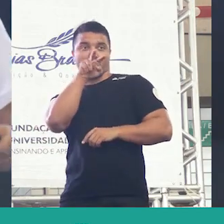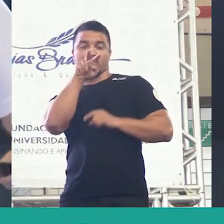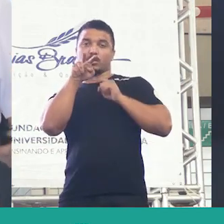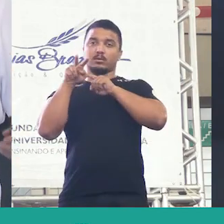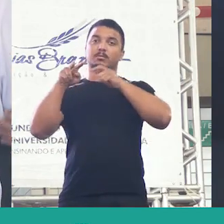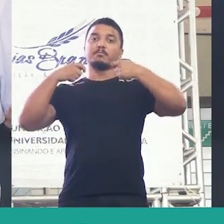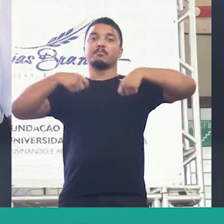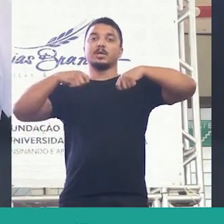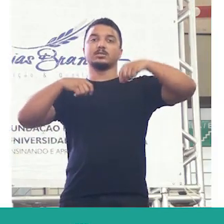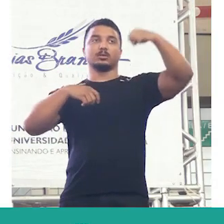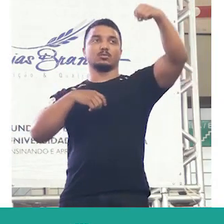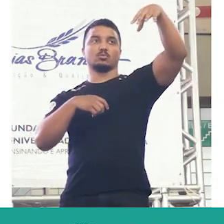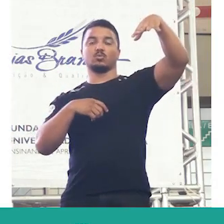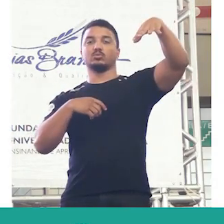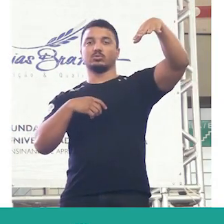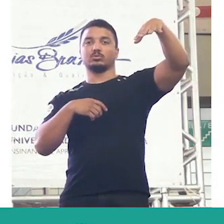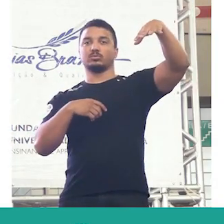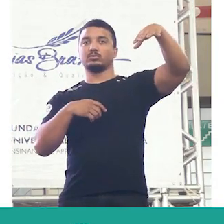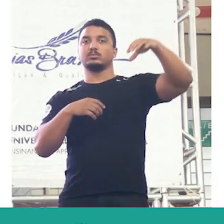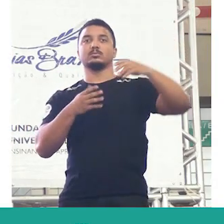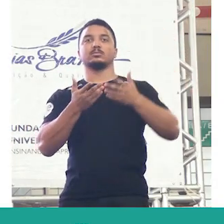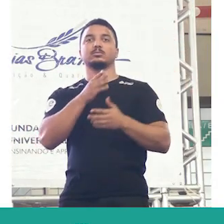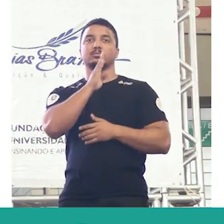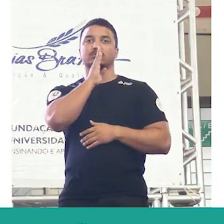que tenha fonte de luz.